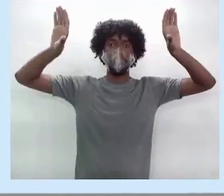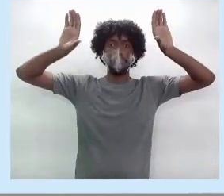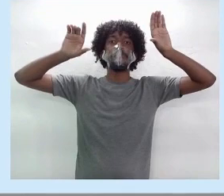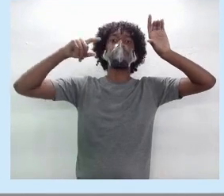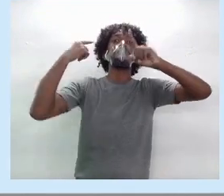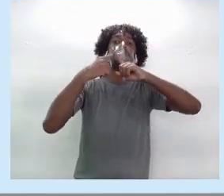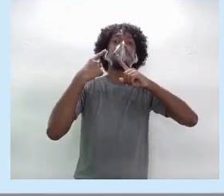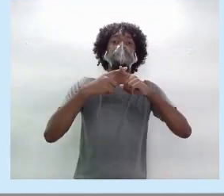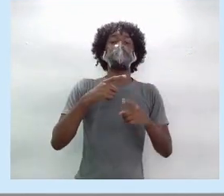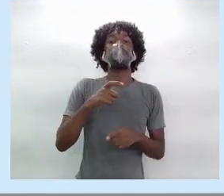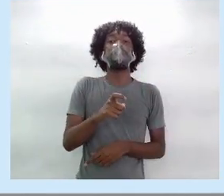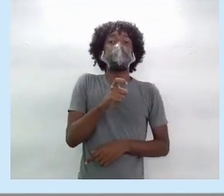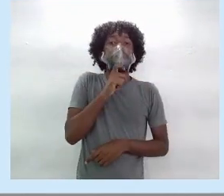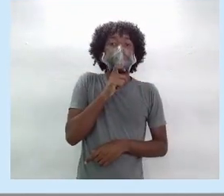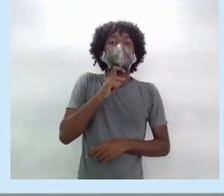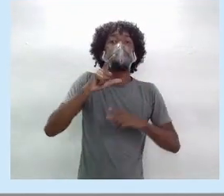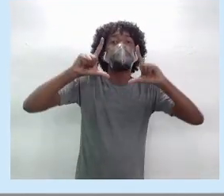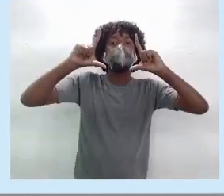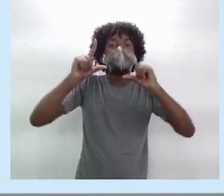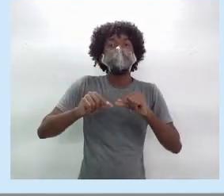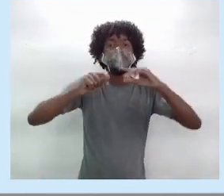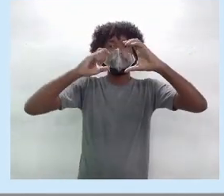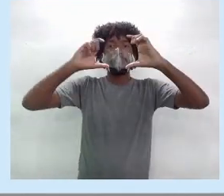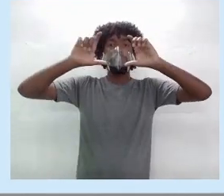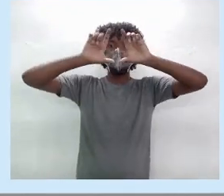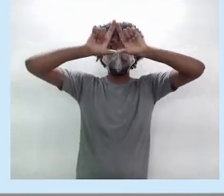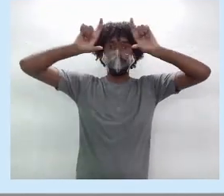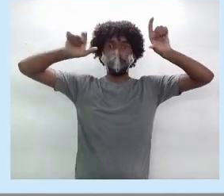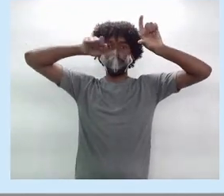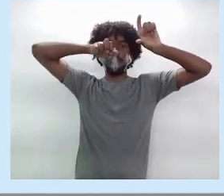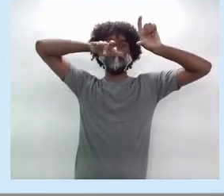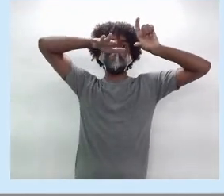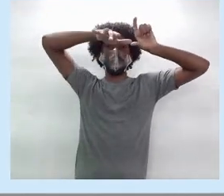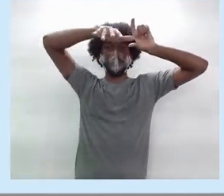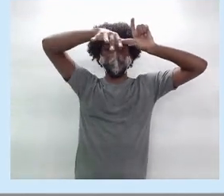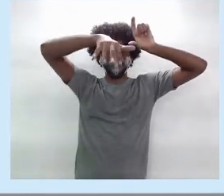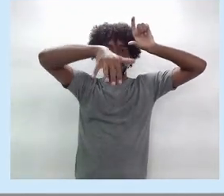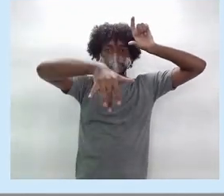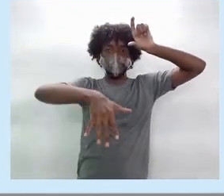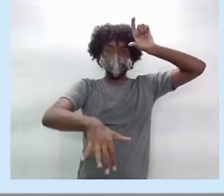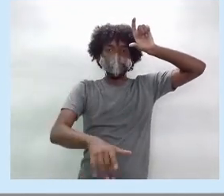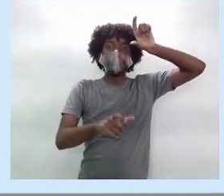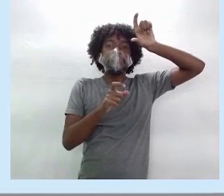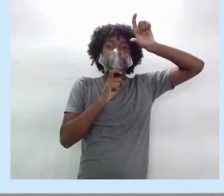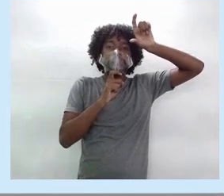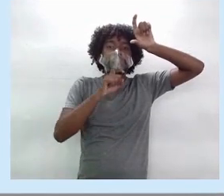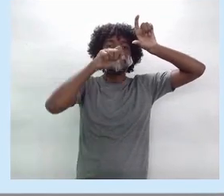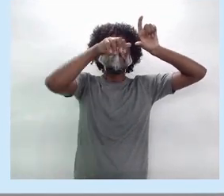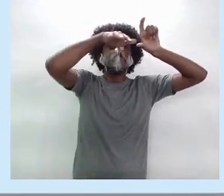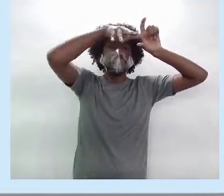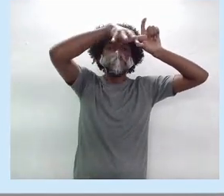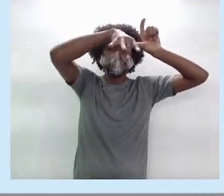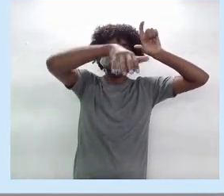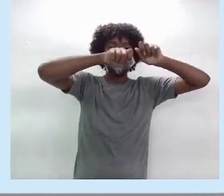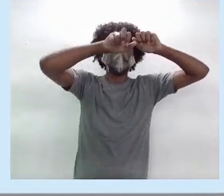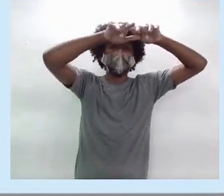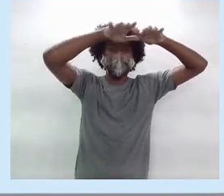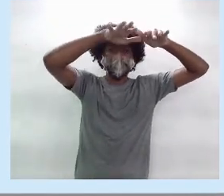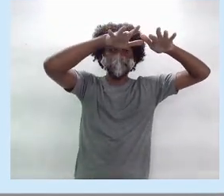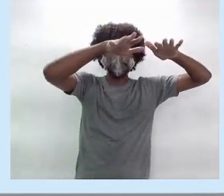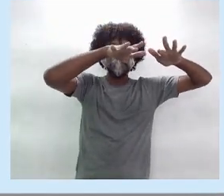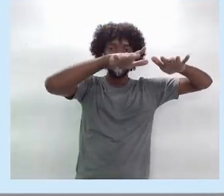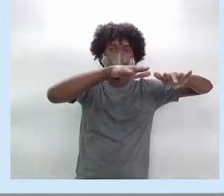ar que tem uma temperatura menor, a tendência dele é descer, tá? Para resfriar aquele determinado